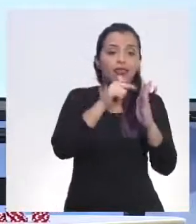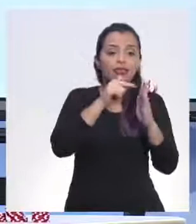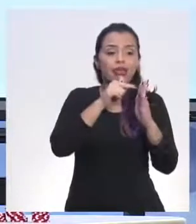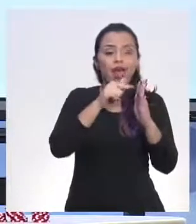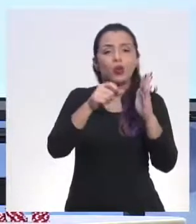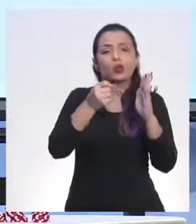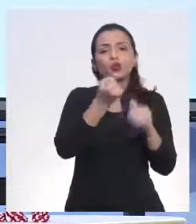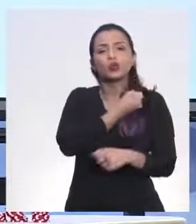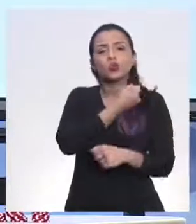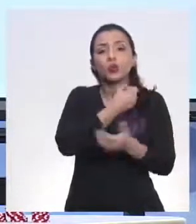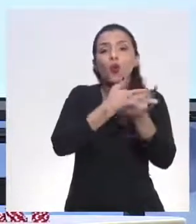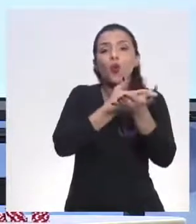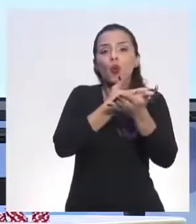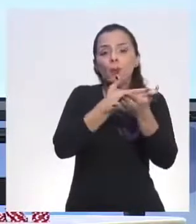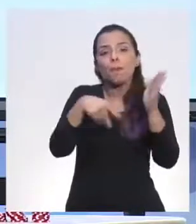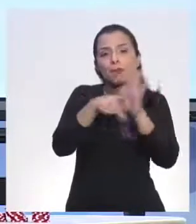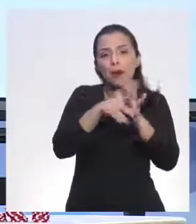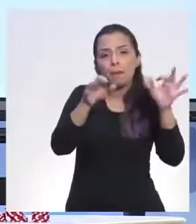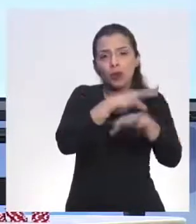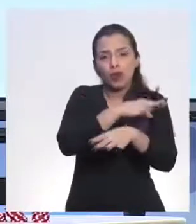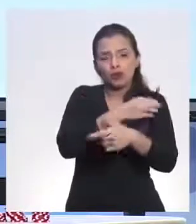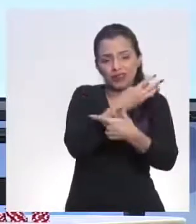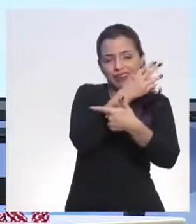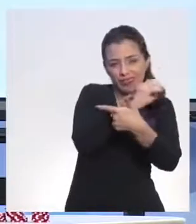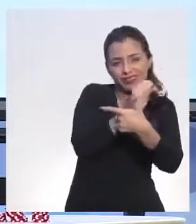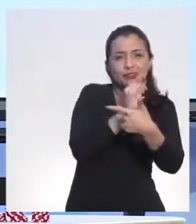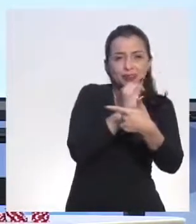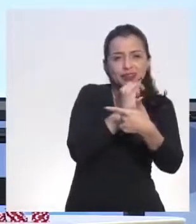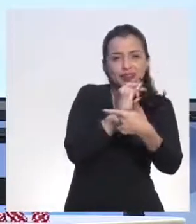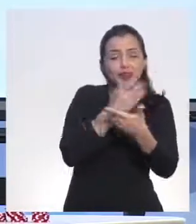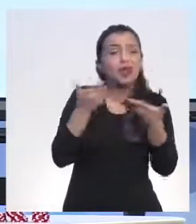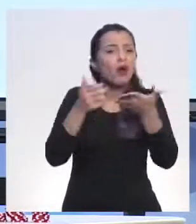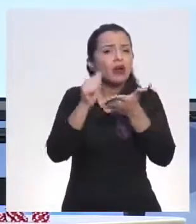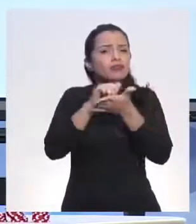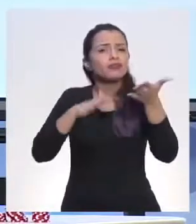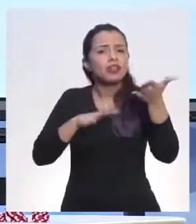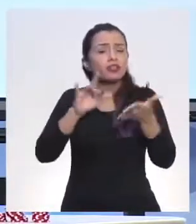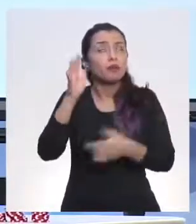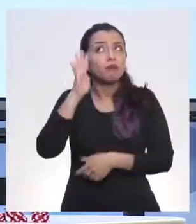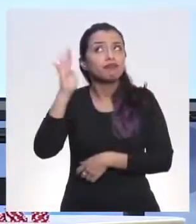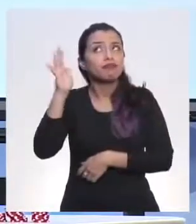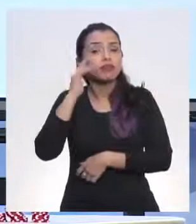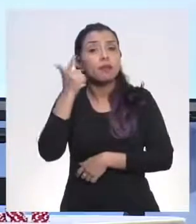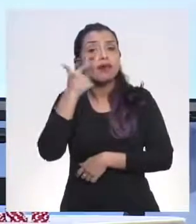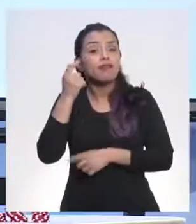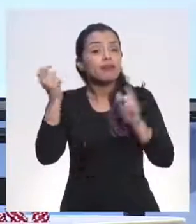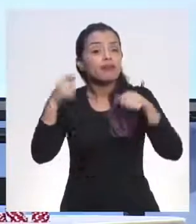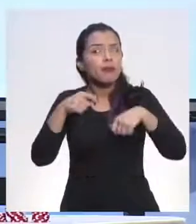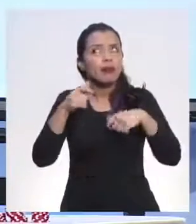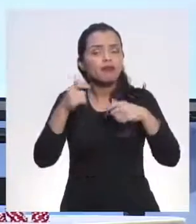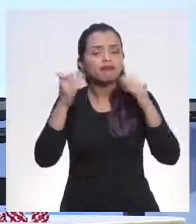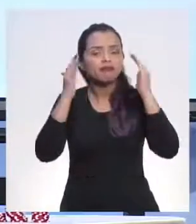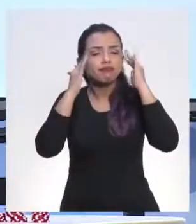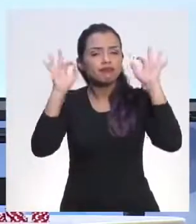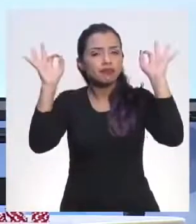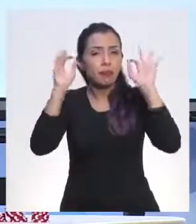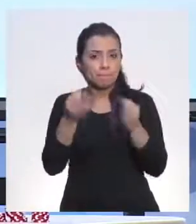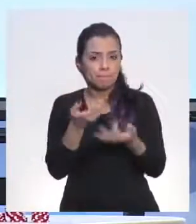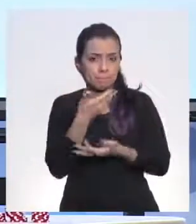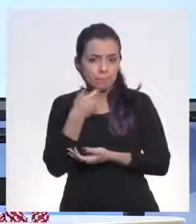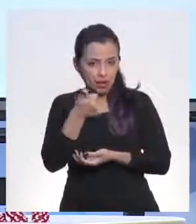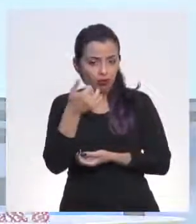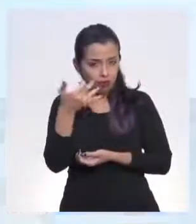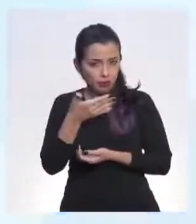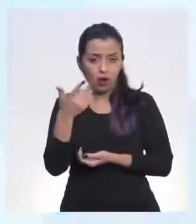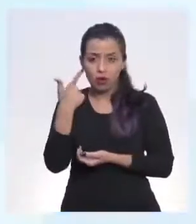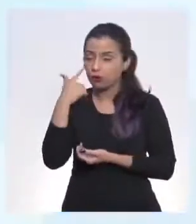ideia aí de divisor. Vamos tentar uma atividade para ver se a gente consegue focar nessa questão. Na atividade aí que eu vou colocar para